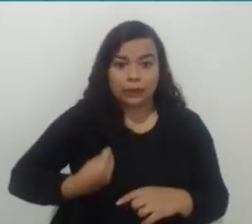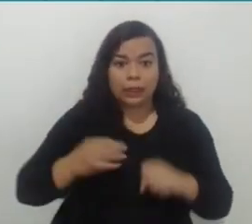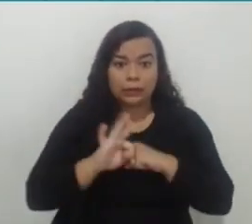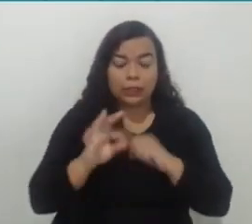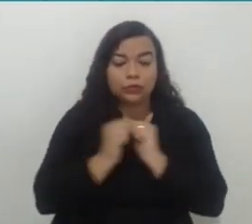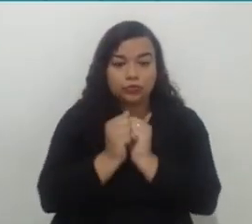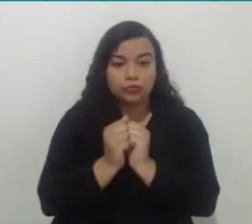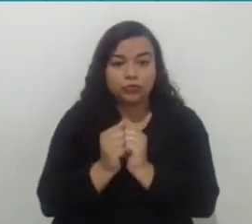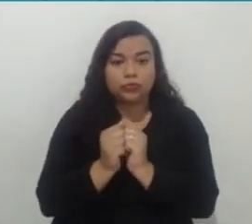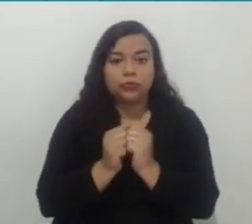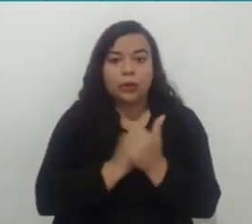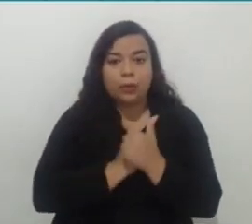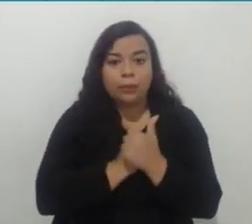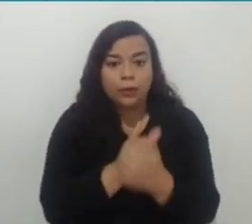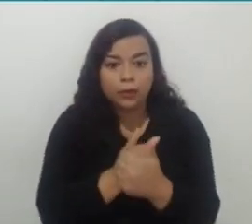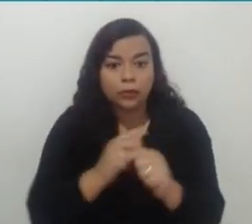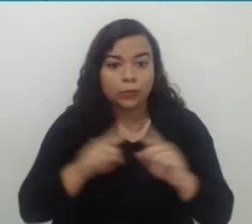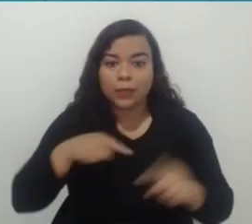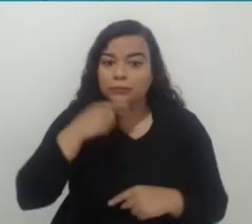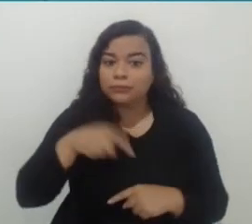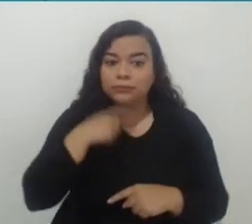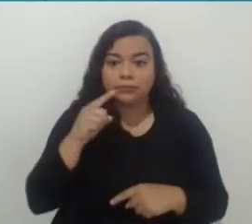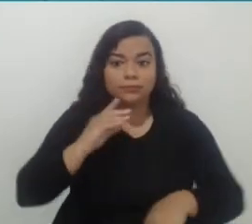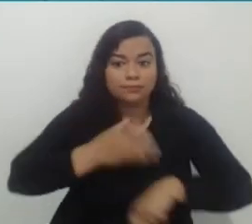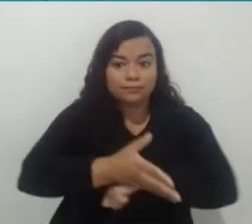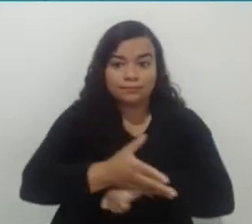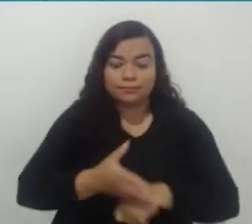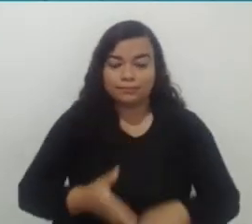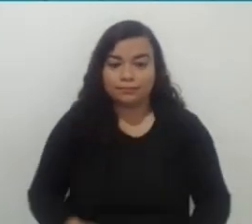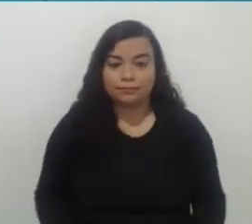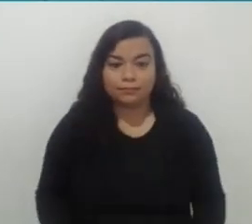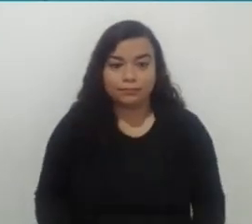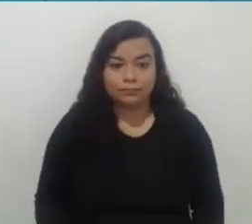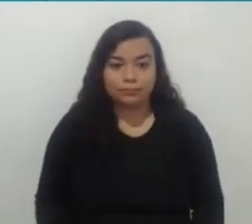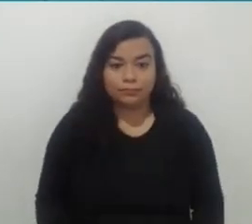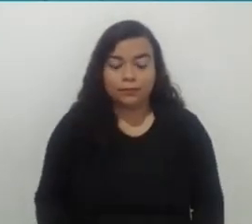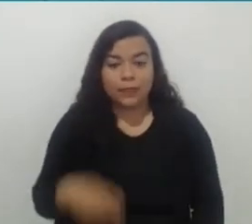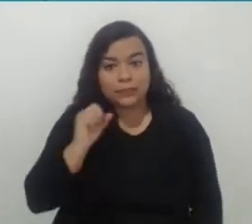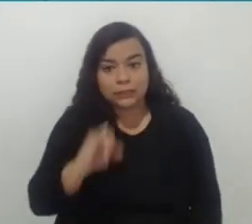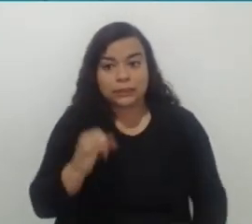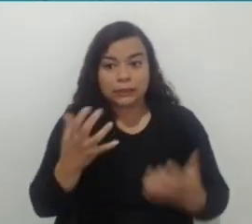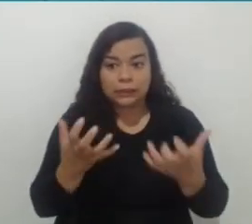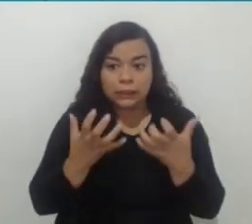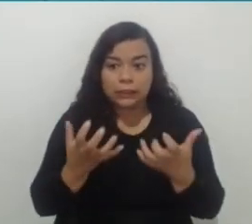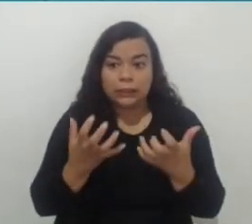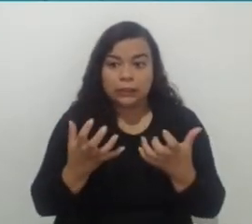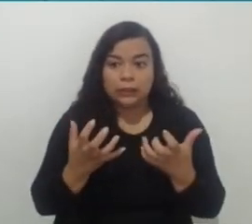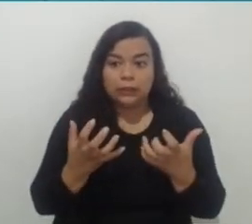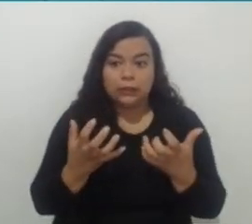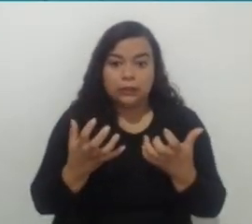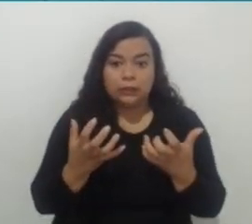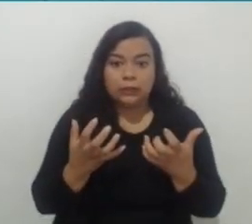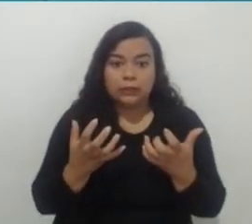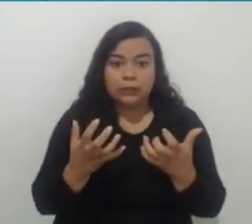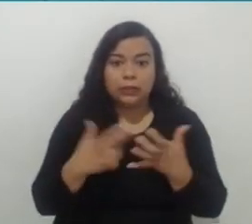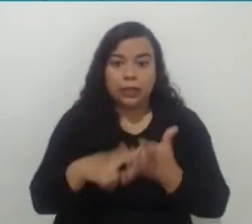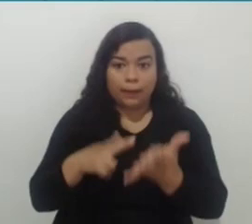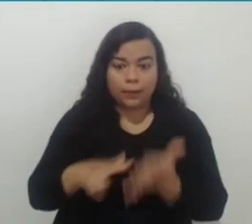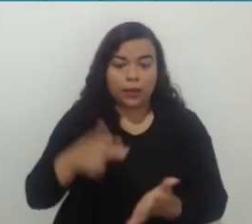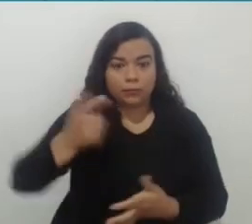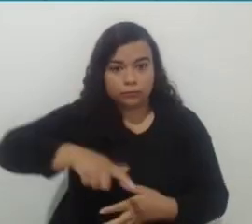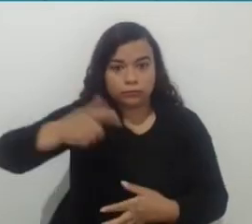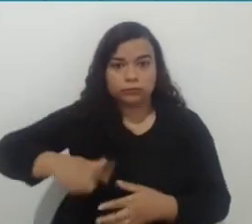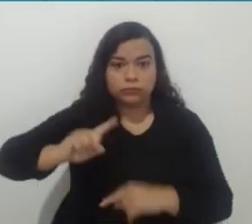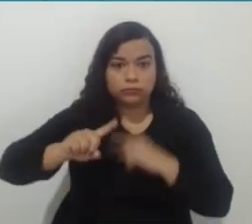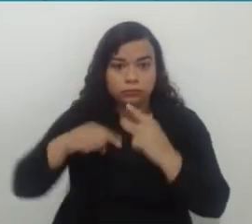agora ele ainda não conseguiu fazer a entrada na sala de conferência. Se a senhora quiser caminhar os demais,